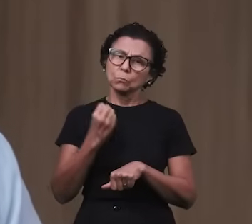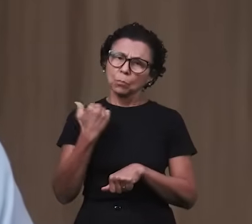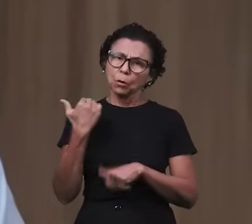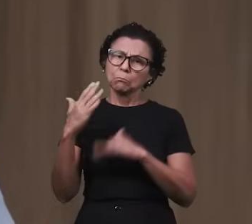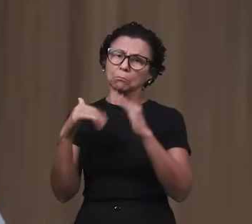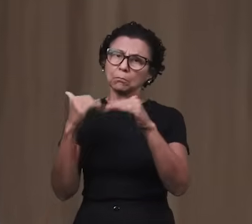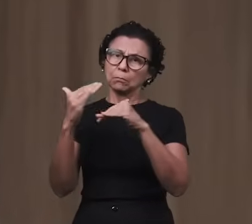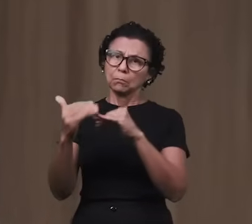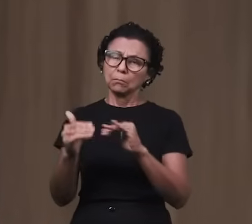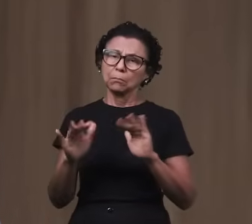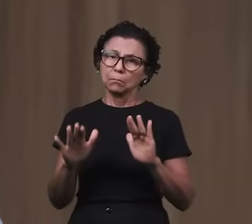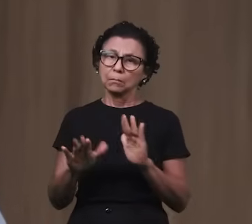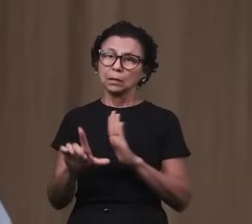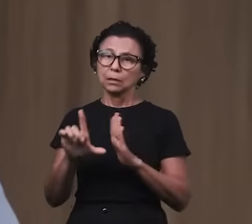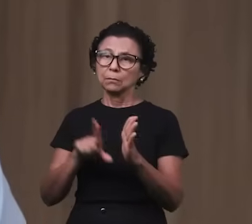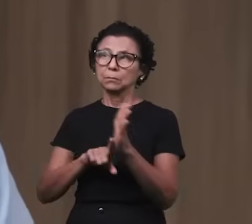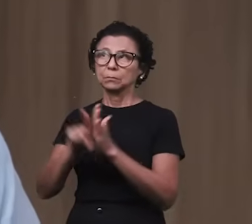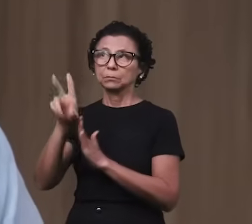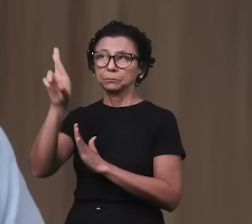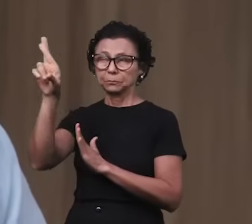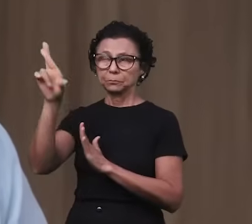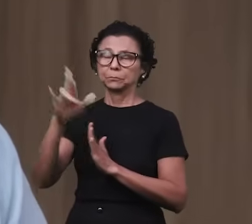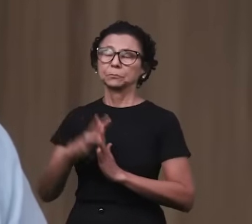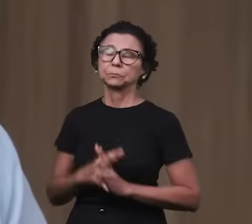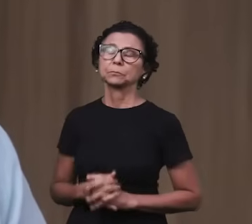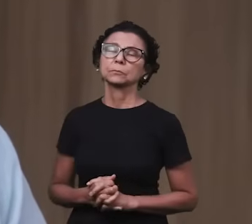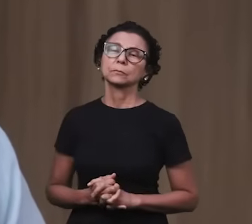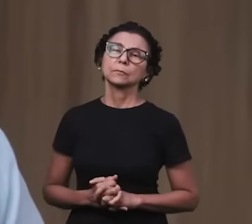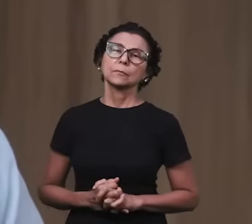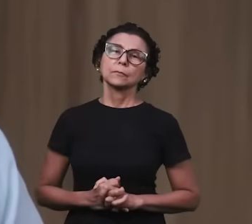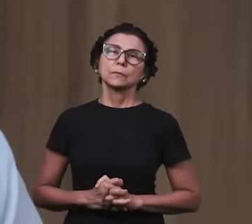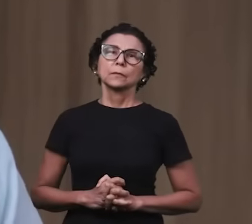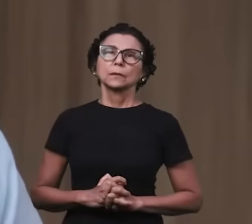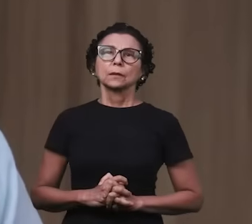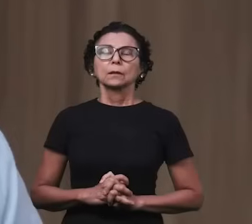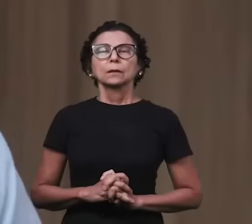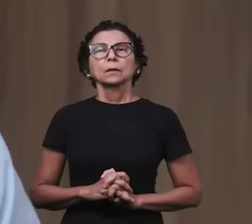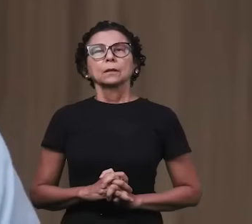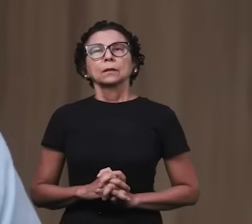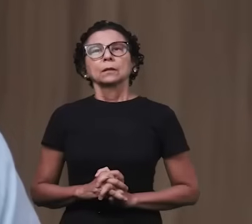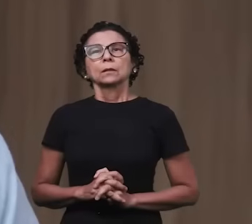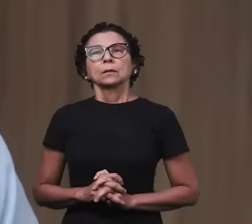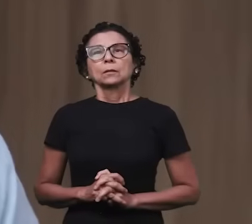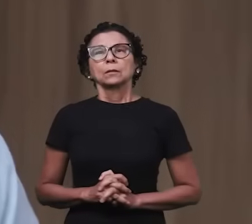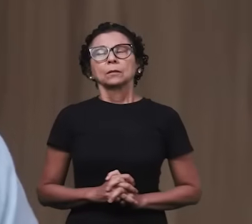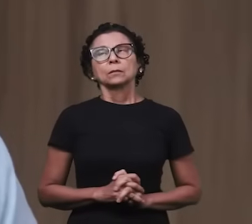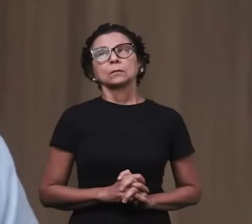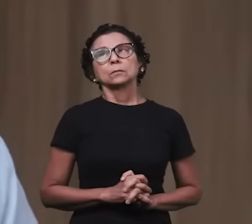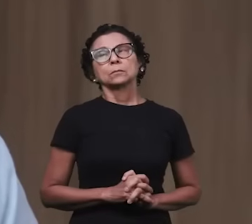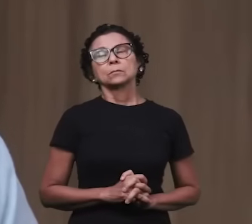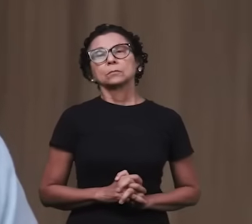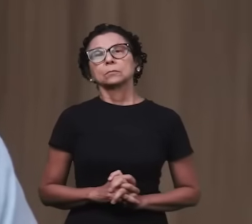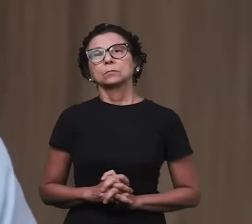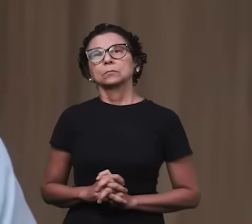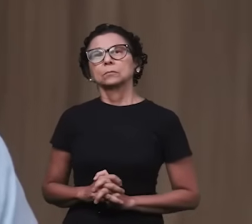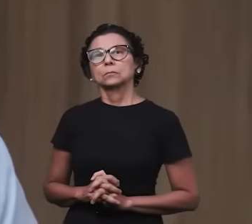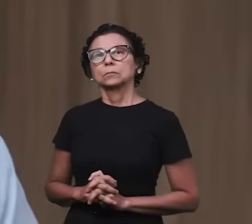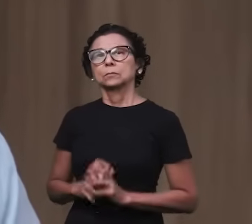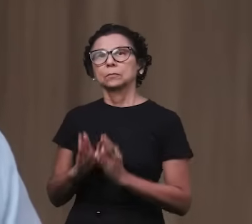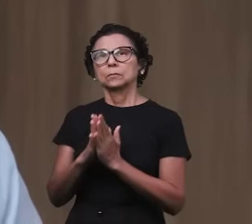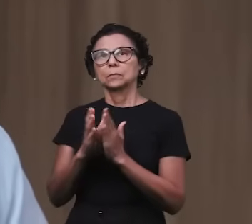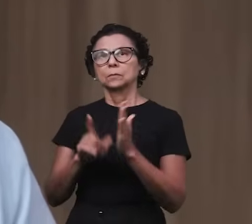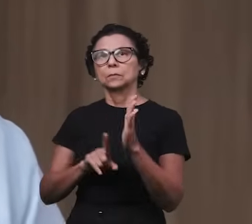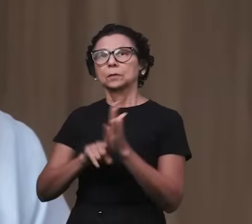de fazer a consulta da palavra. Então, quando eu consultei e recebi o amém por parte de